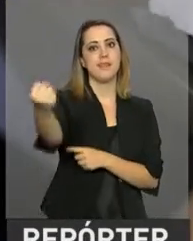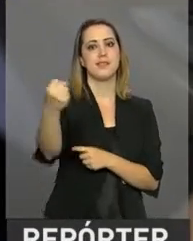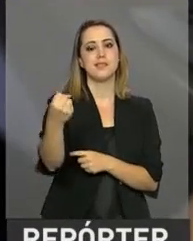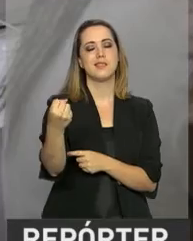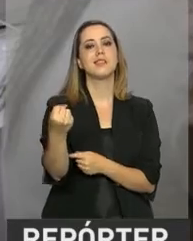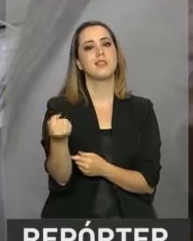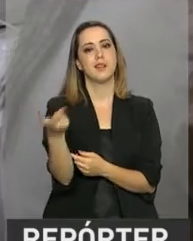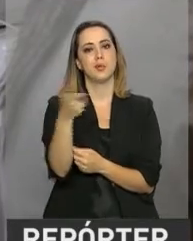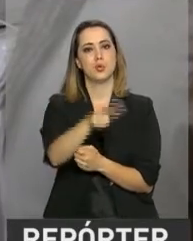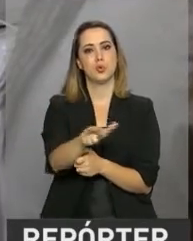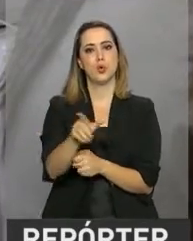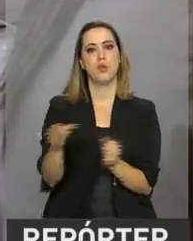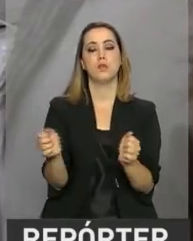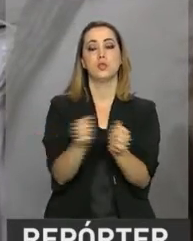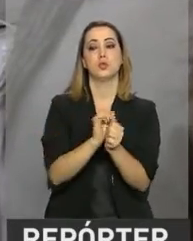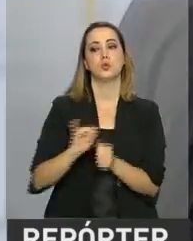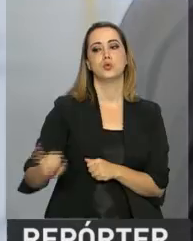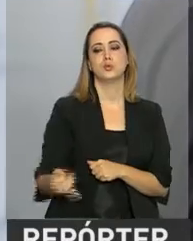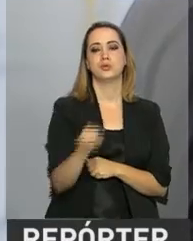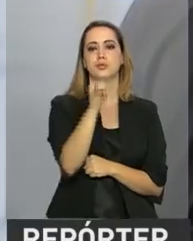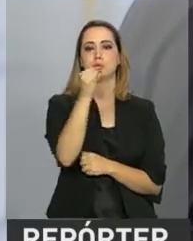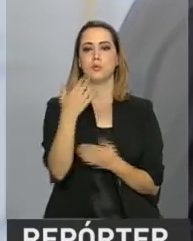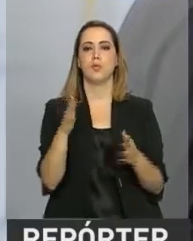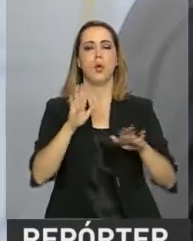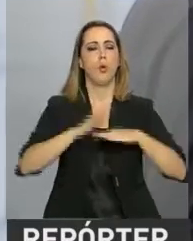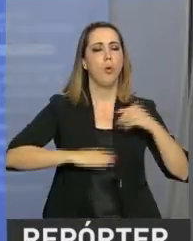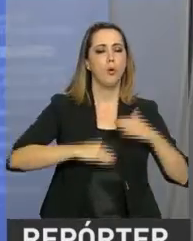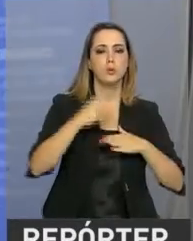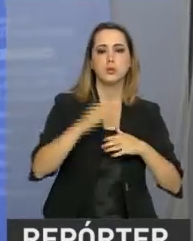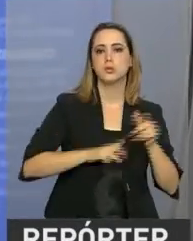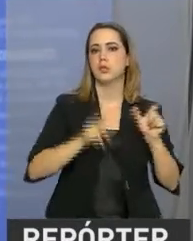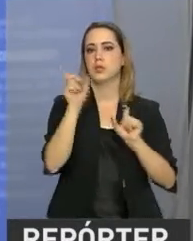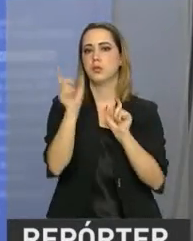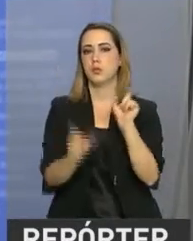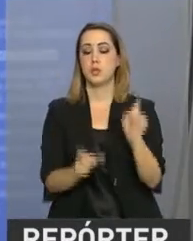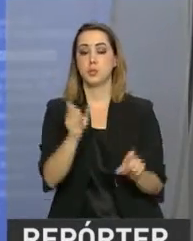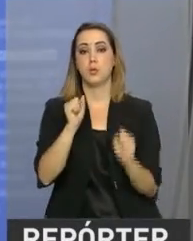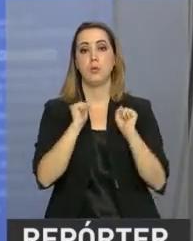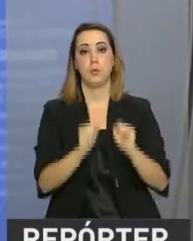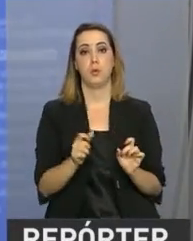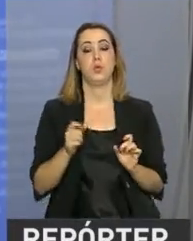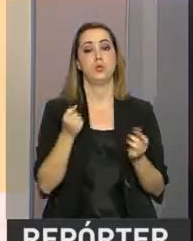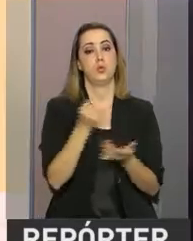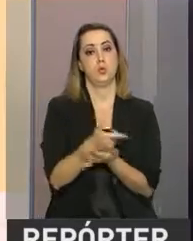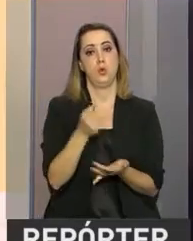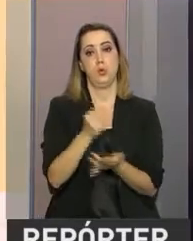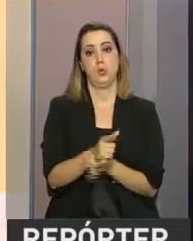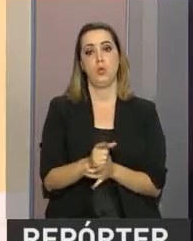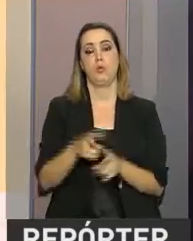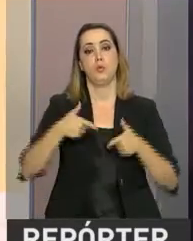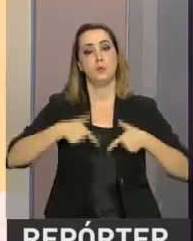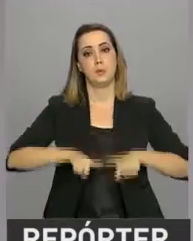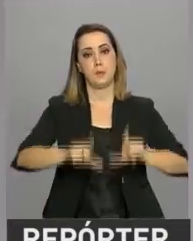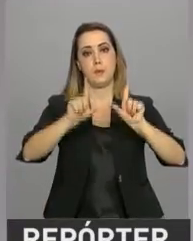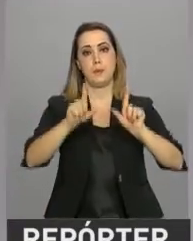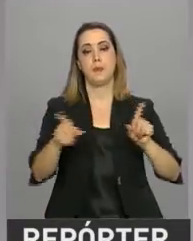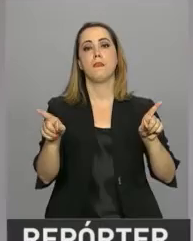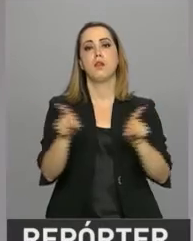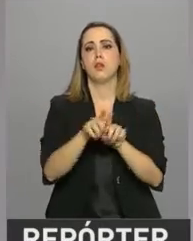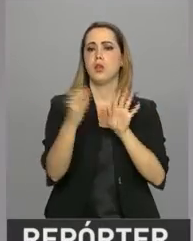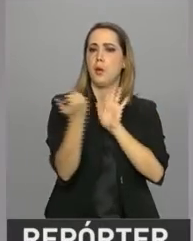empréstimo desde 2002 qualquer pessoa pode comprar títulos públicos é o programa tesouro